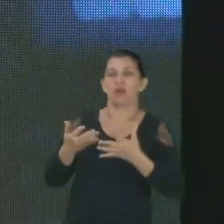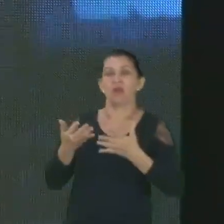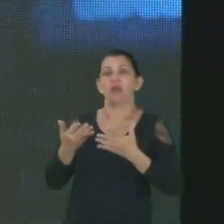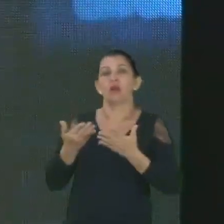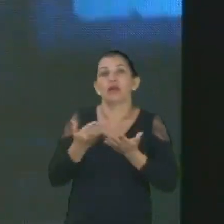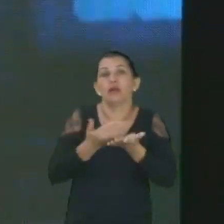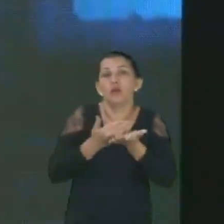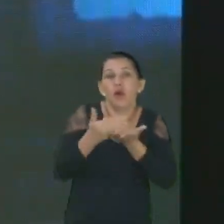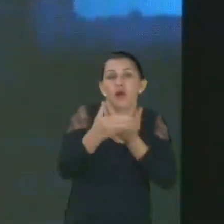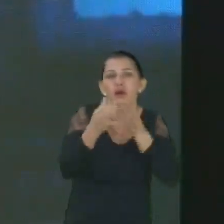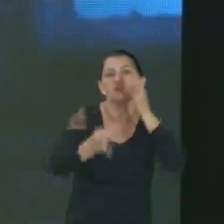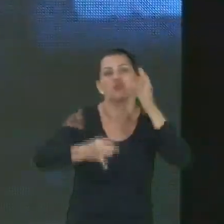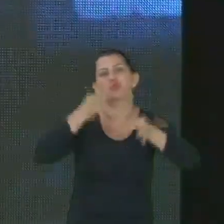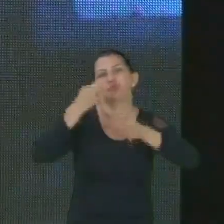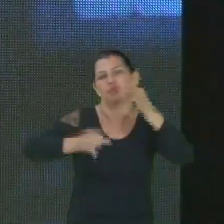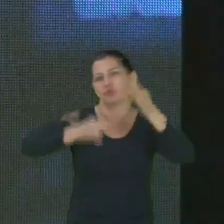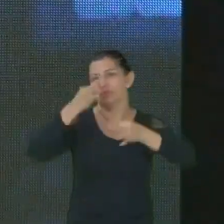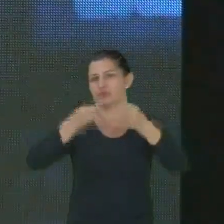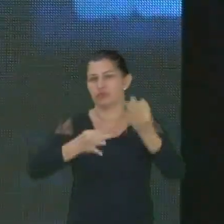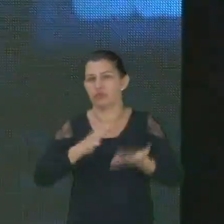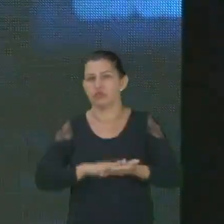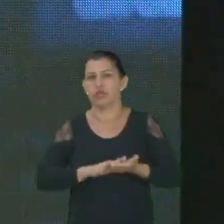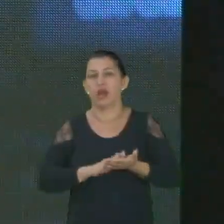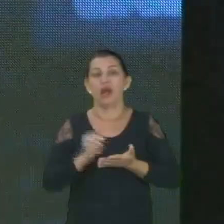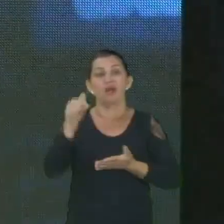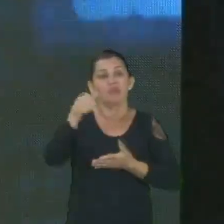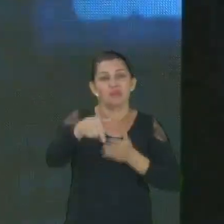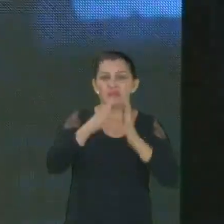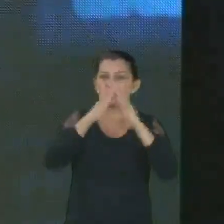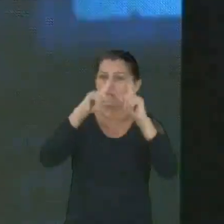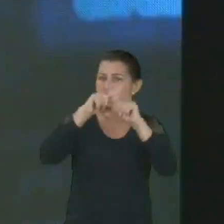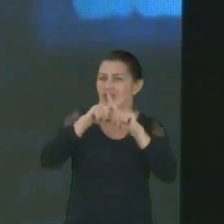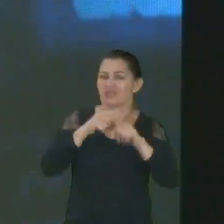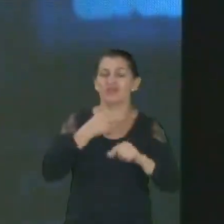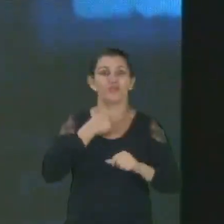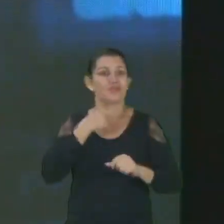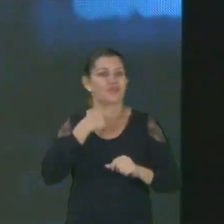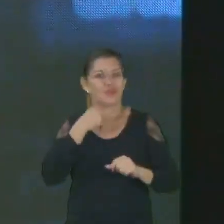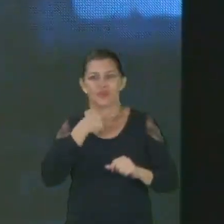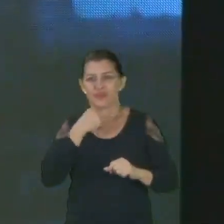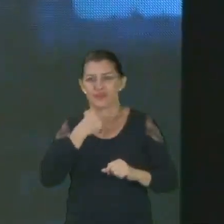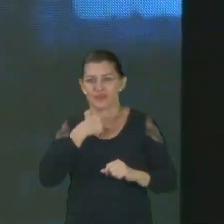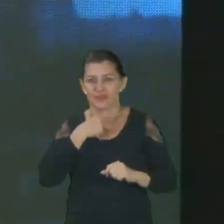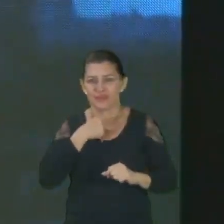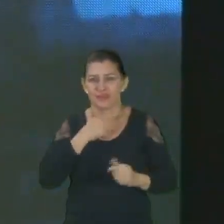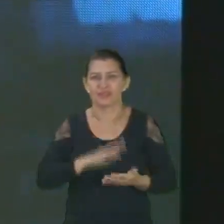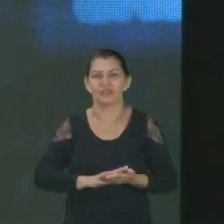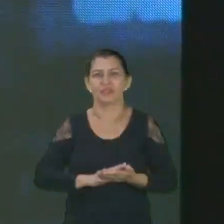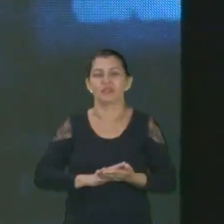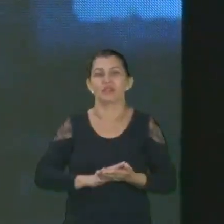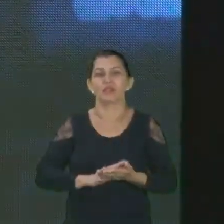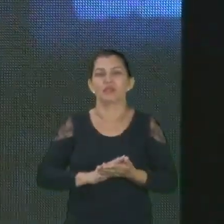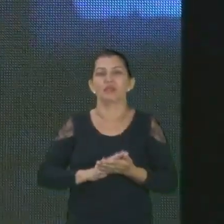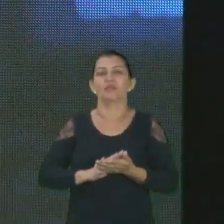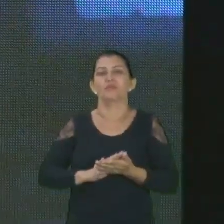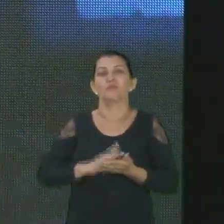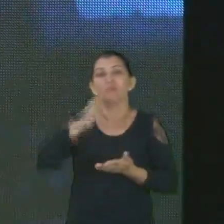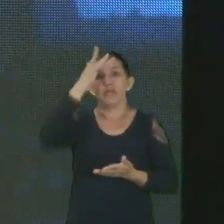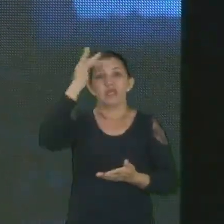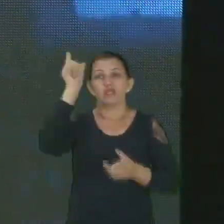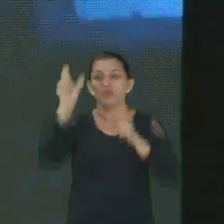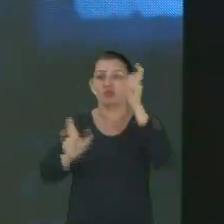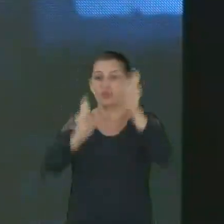as pessoas, mas dentro da igreja não pode haver isto. A igreja de Jesus só tem uma